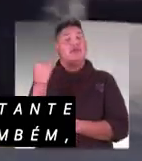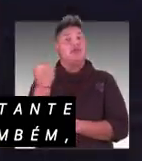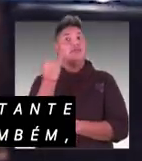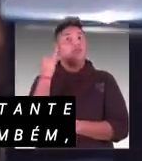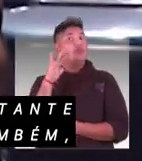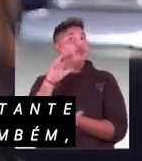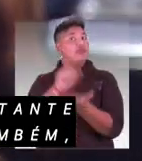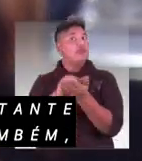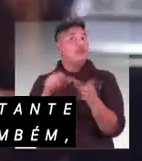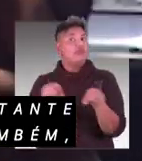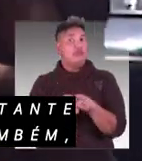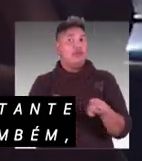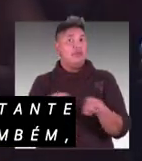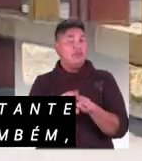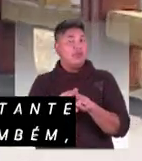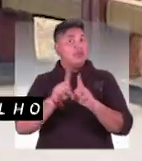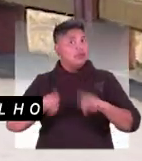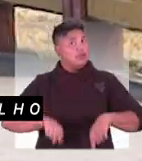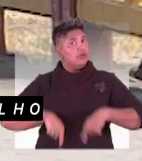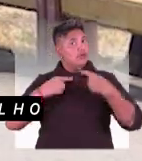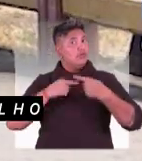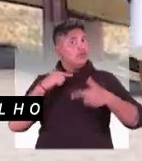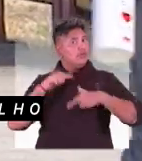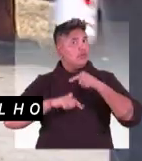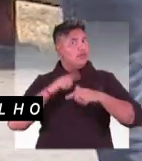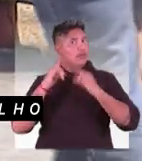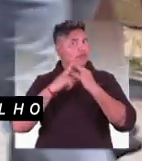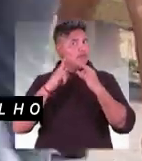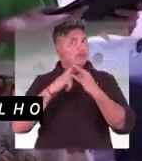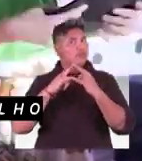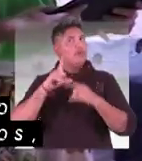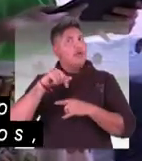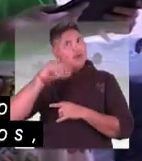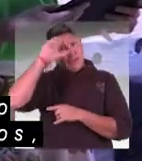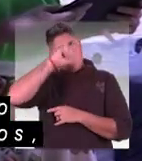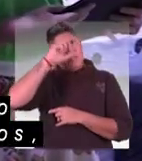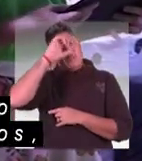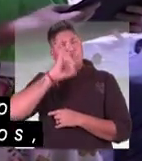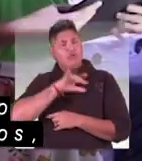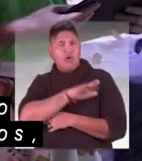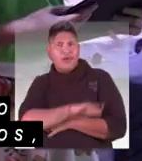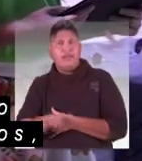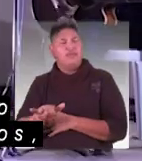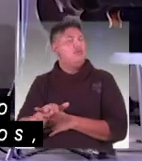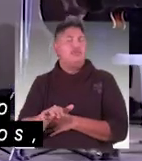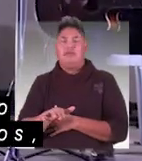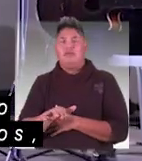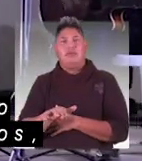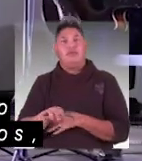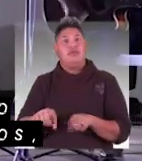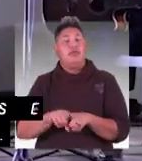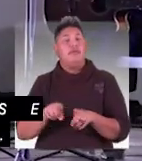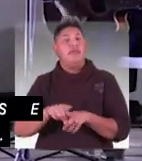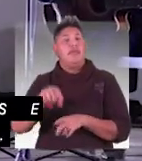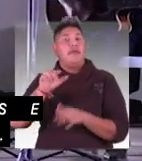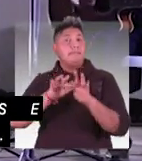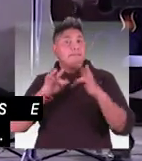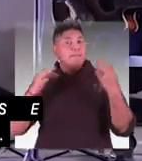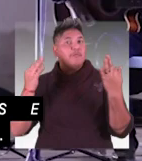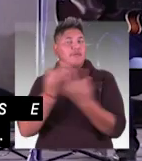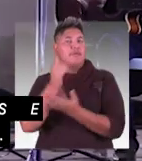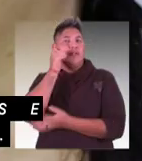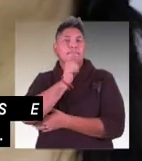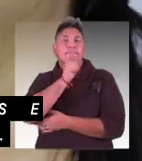importante deixar registrado também, enfrentar ao trabalho infantil traz aprendizado não só aos pequenos, mas também